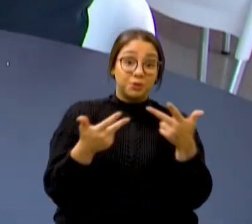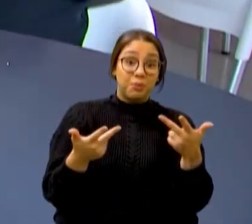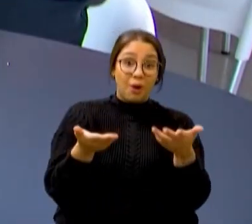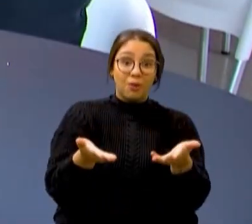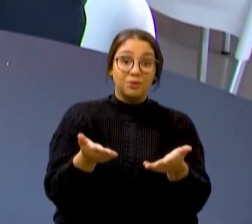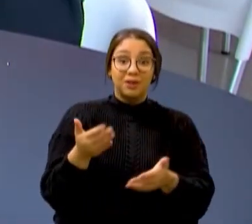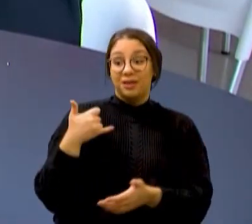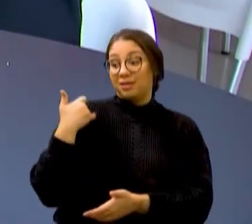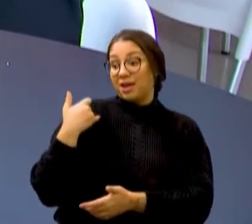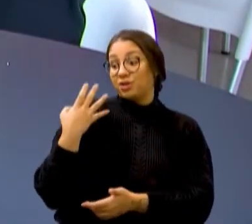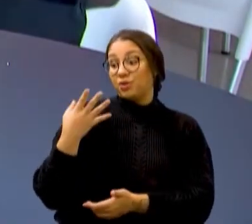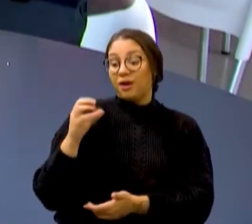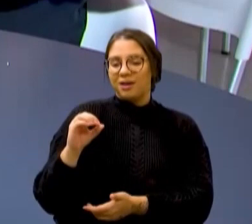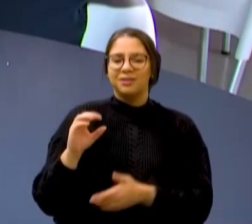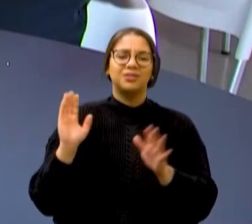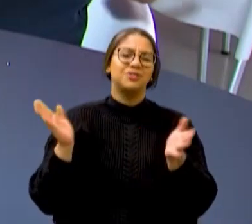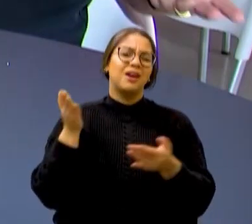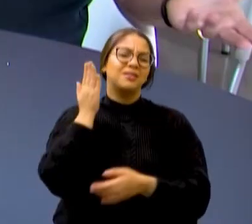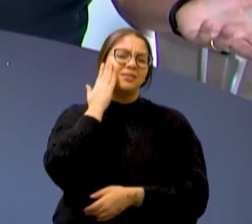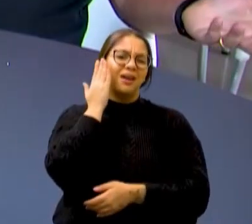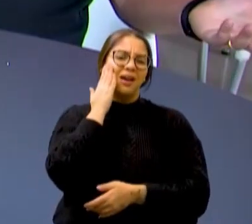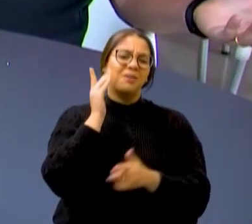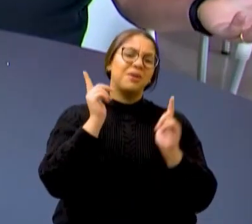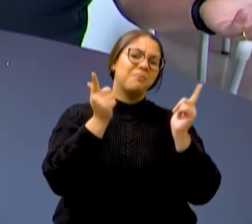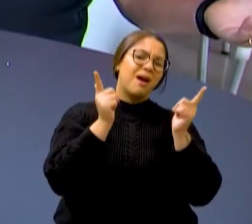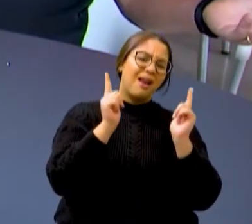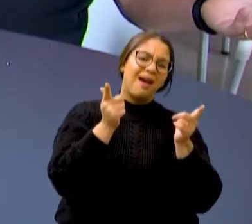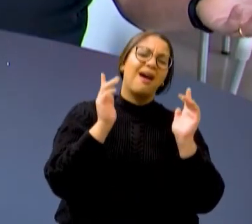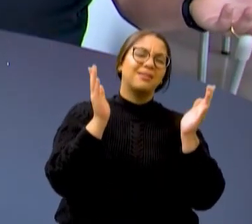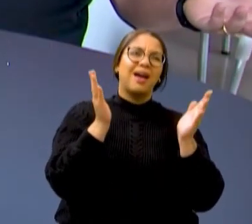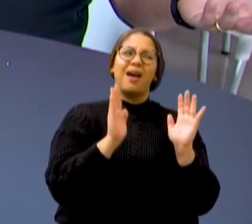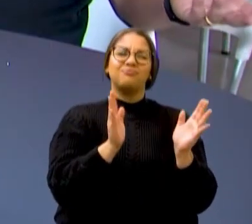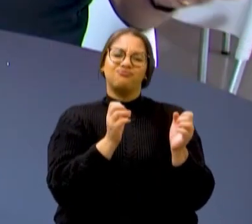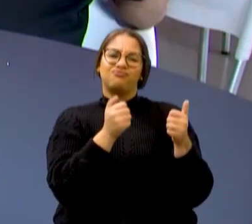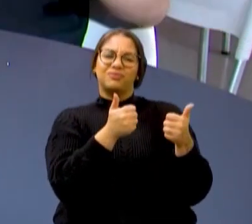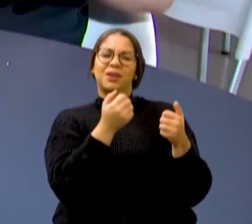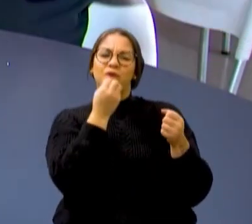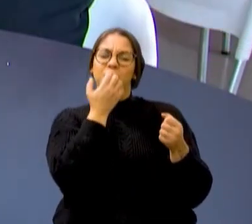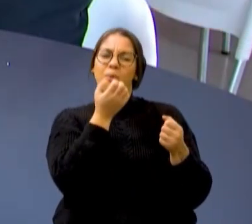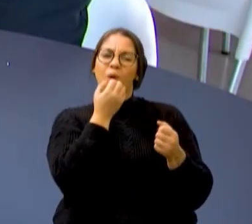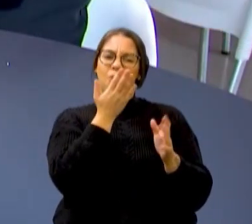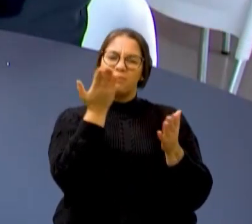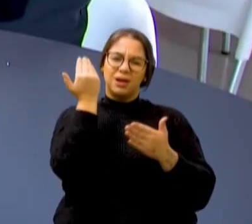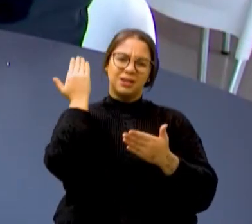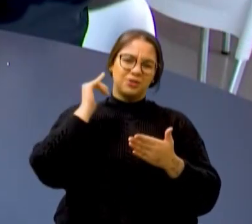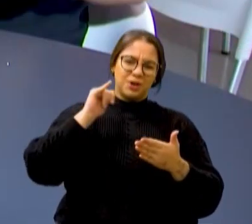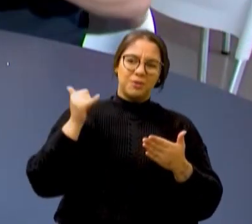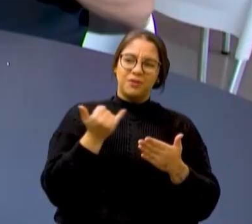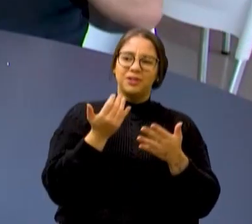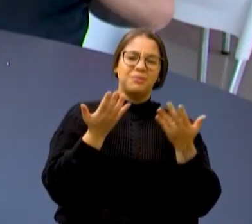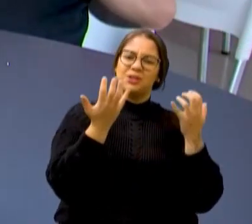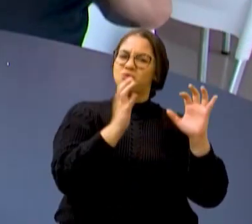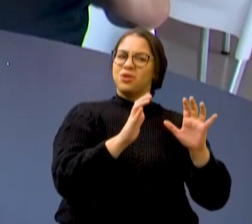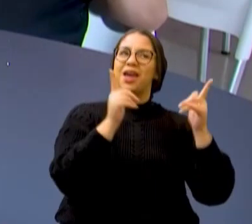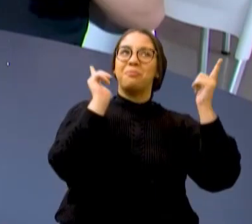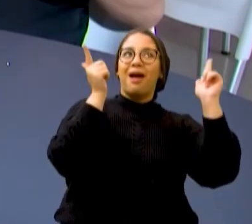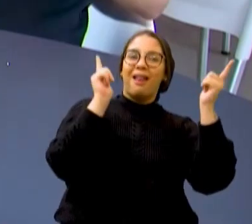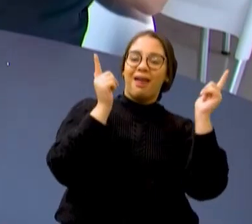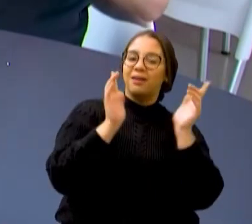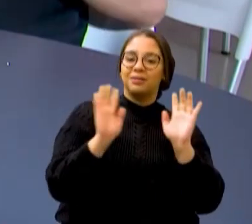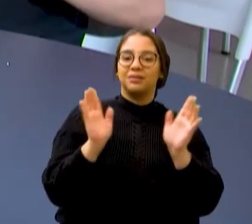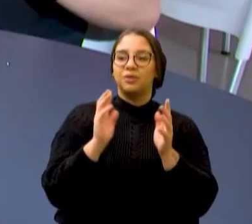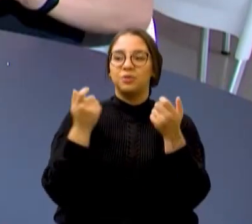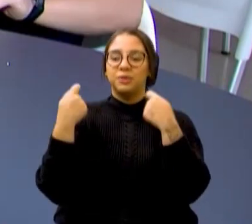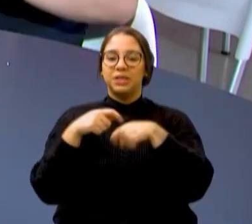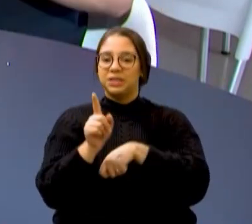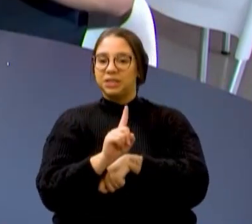e o de 40, que é o nosso exemplo aqui, ele já conhece a balada. Então ele fala, bom, foi bom, mas não é mais o que eu quero,